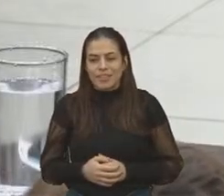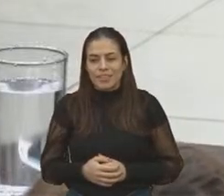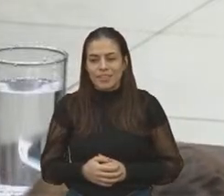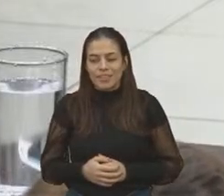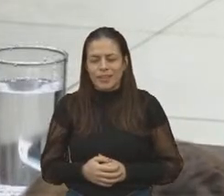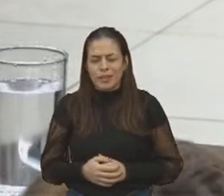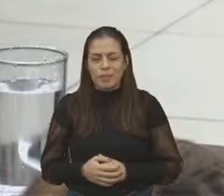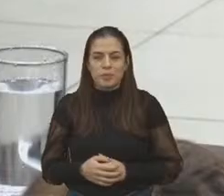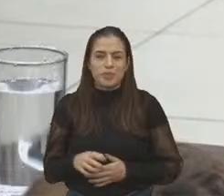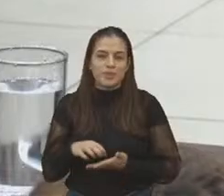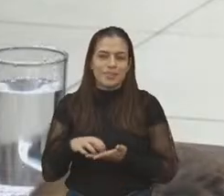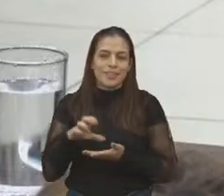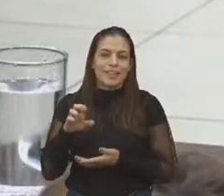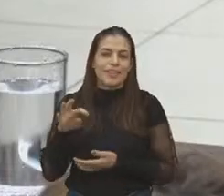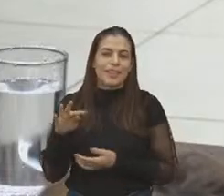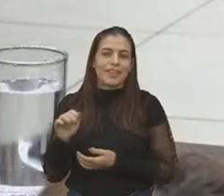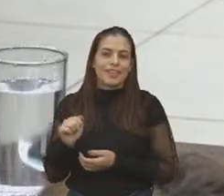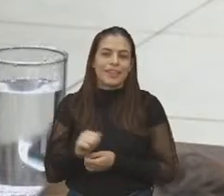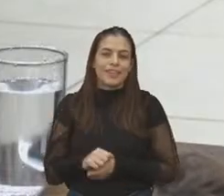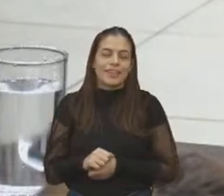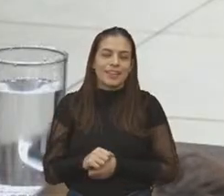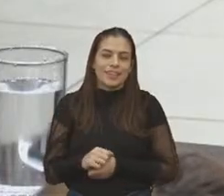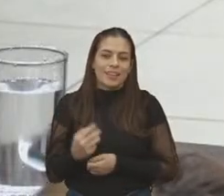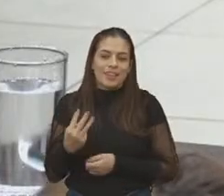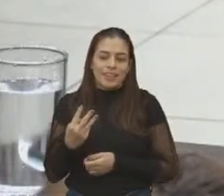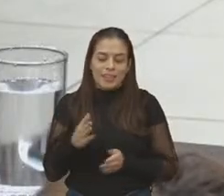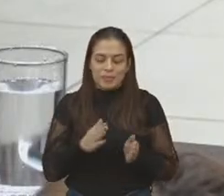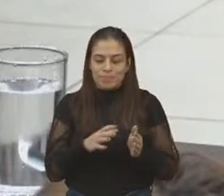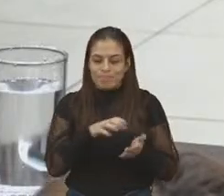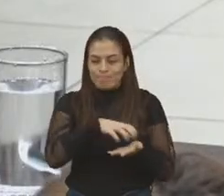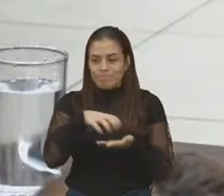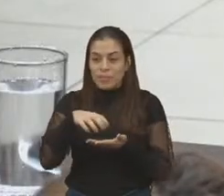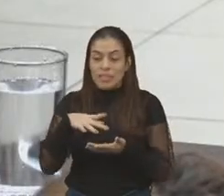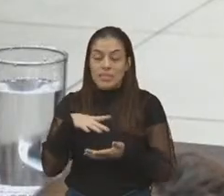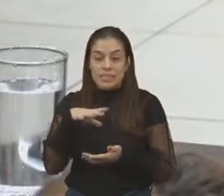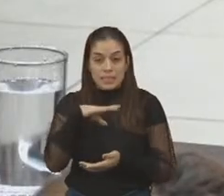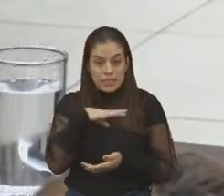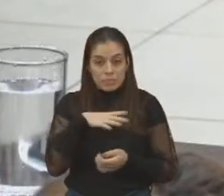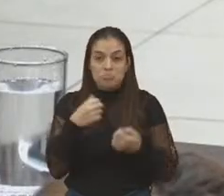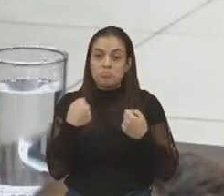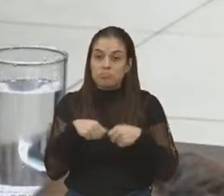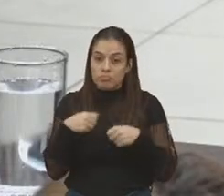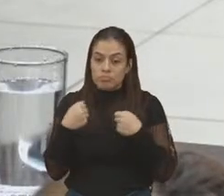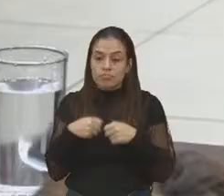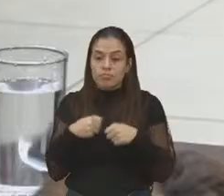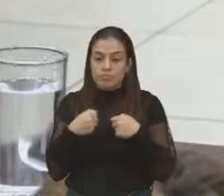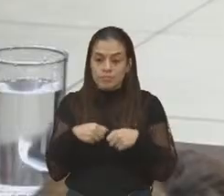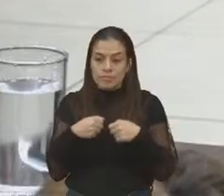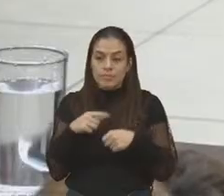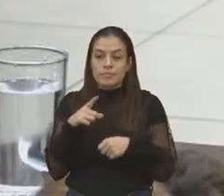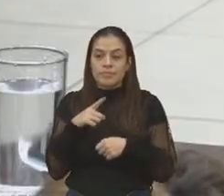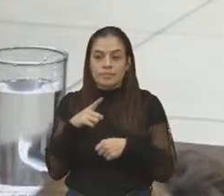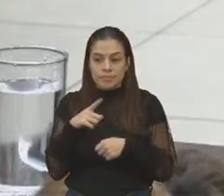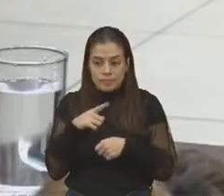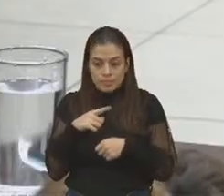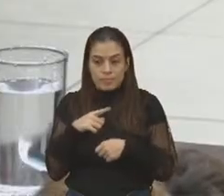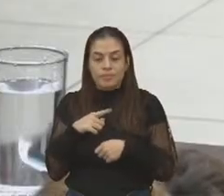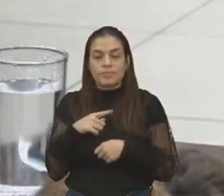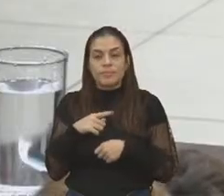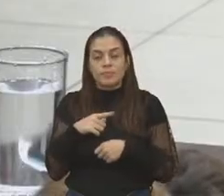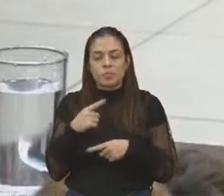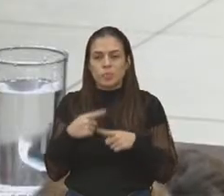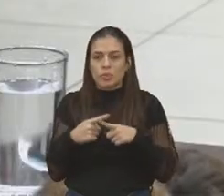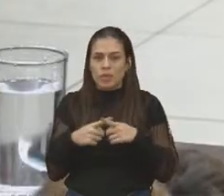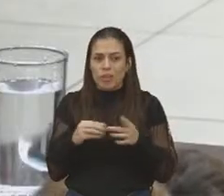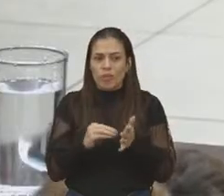de Jacareí, 3, porque a cidade está precisando que faça isso na cidade, porque a